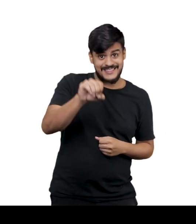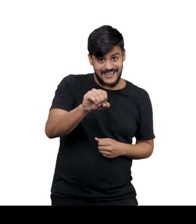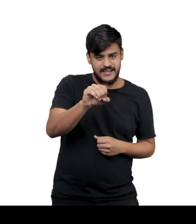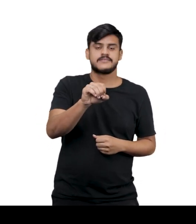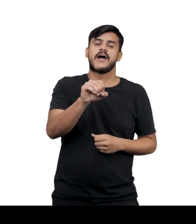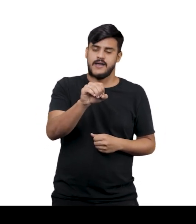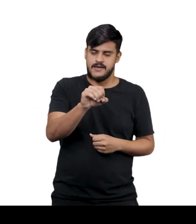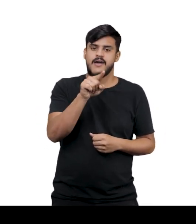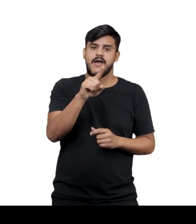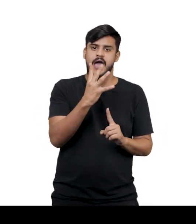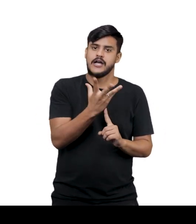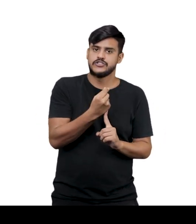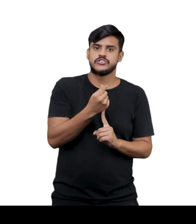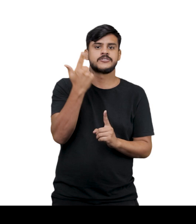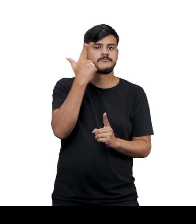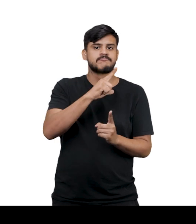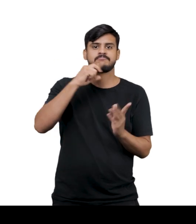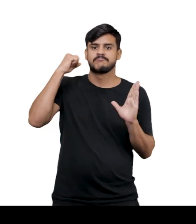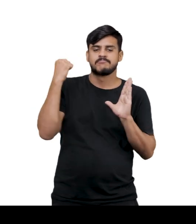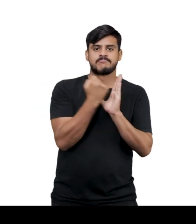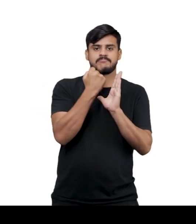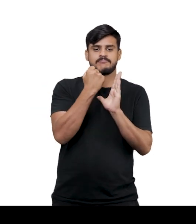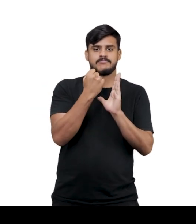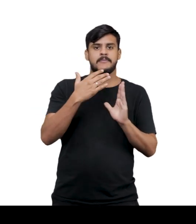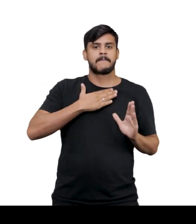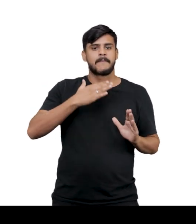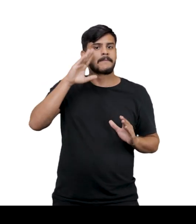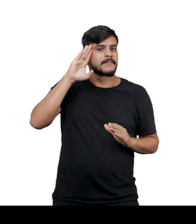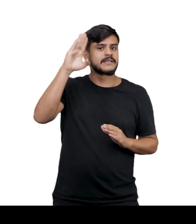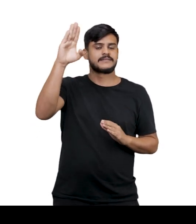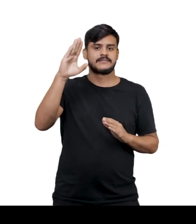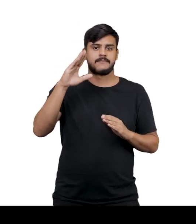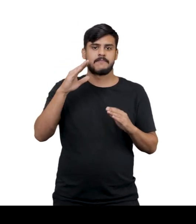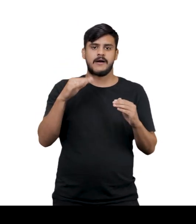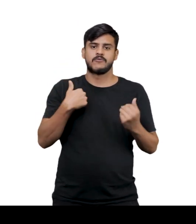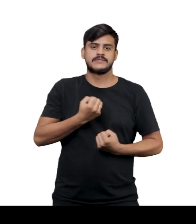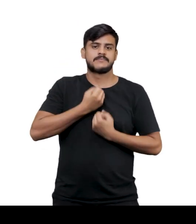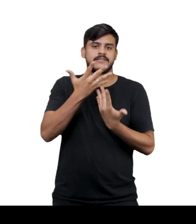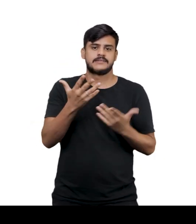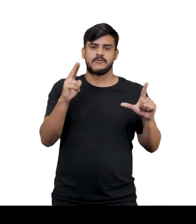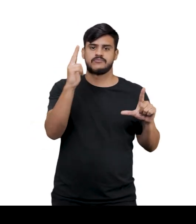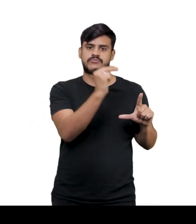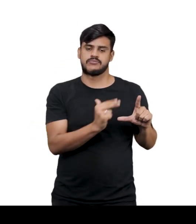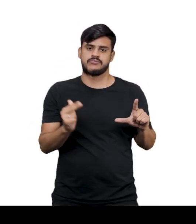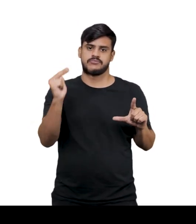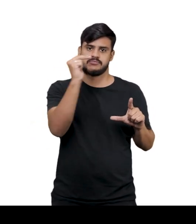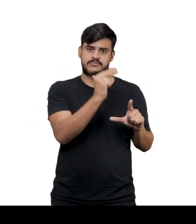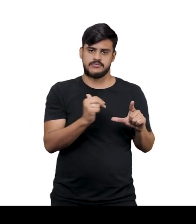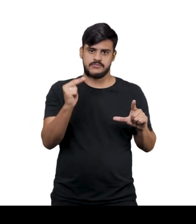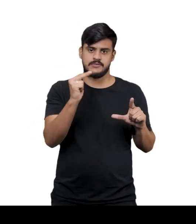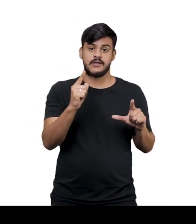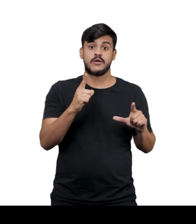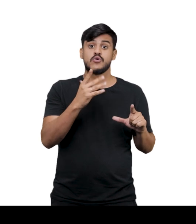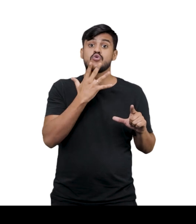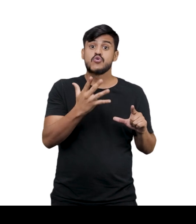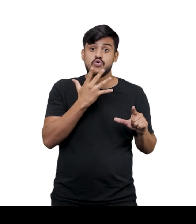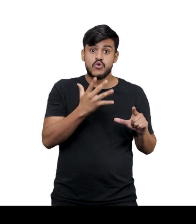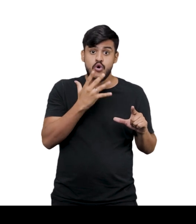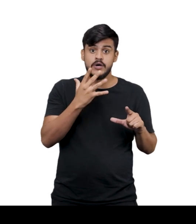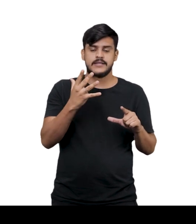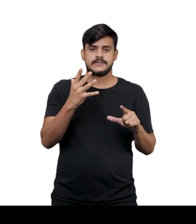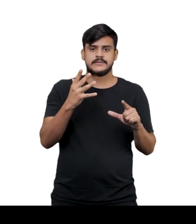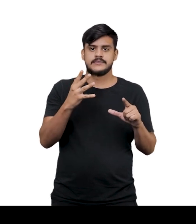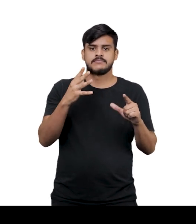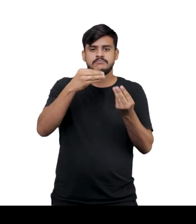anos 1970 é que a artista consolidou essa linguagem como seu principal meio de expressão, utilizando